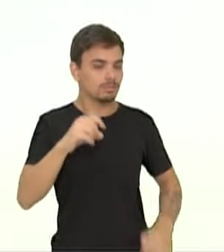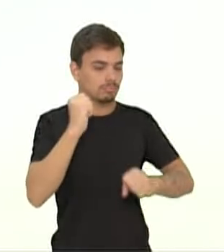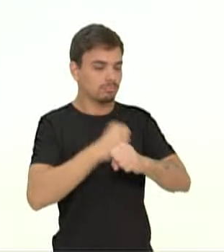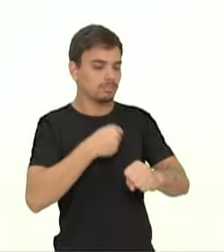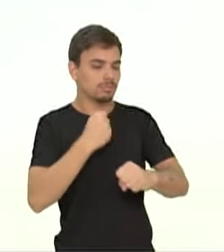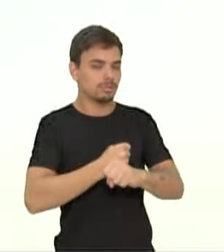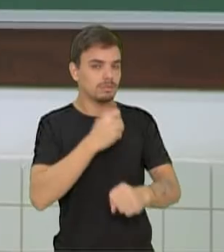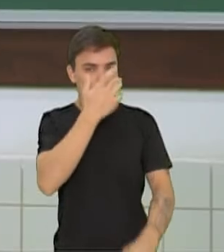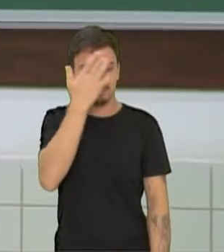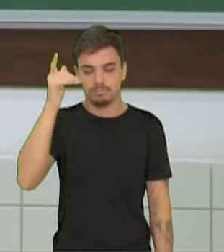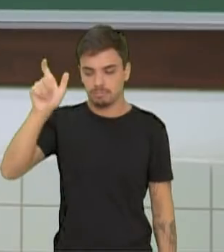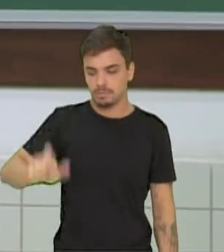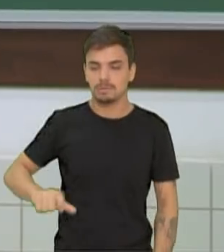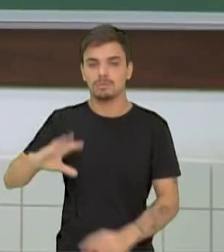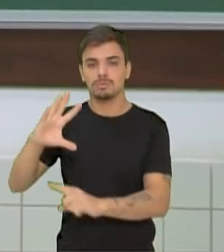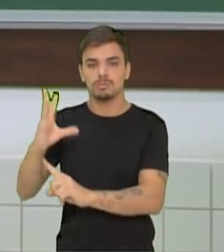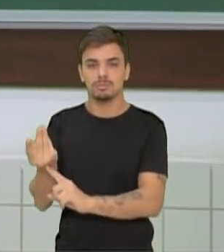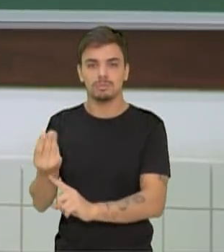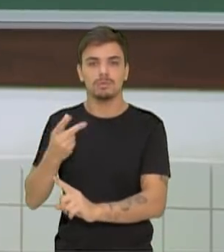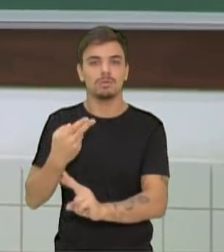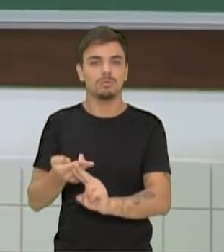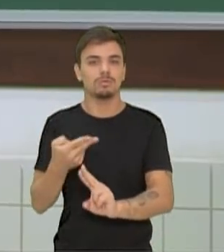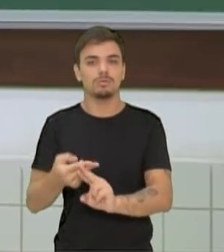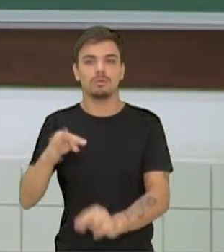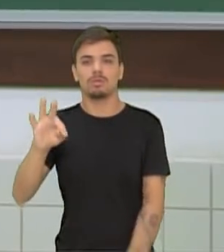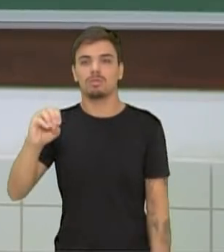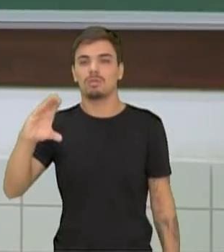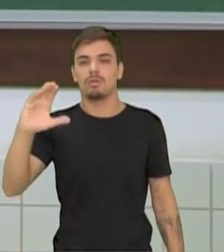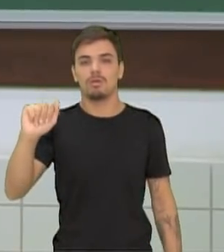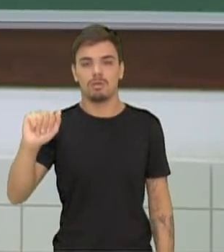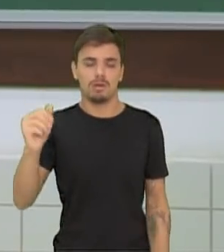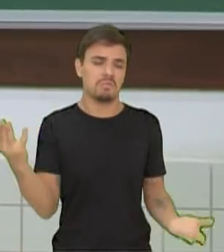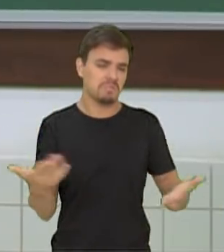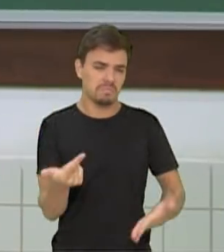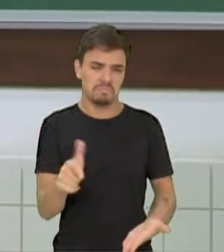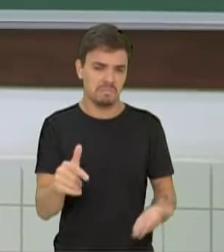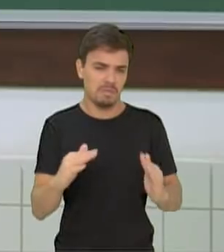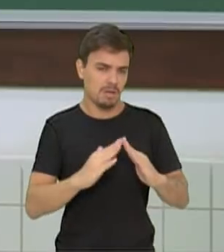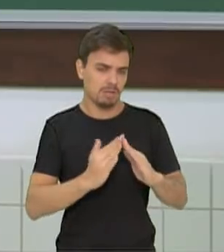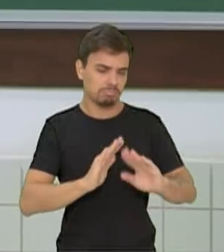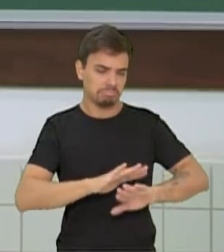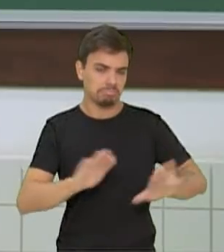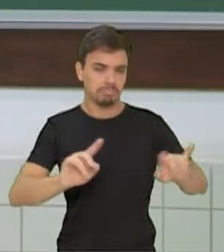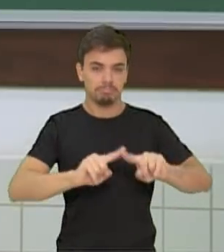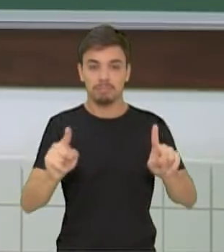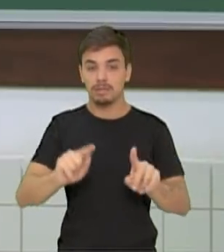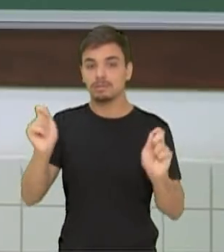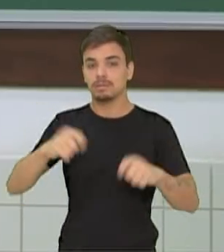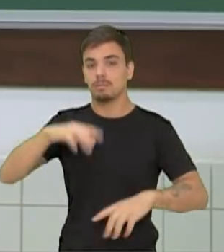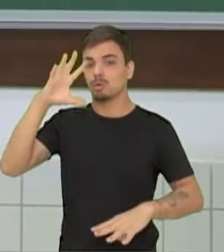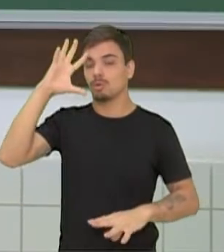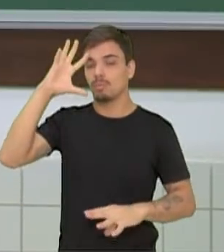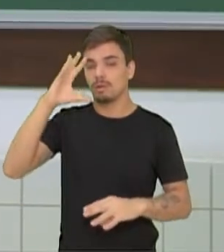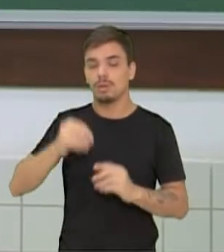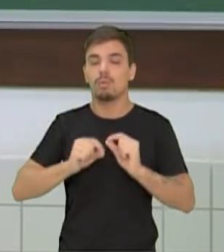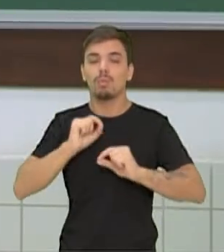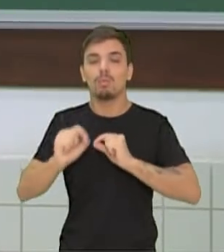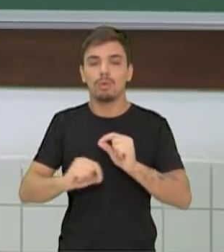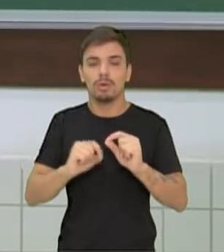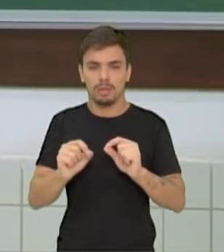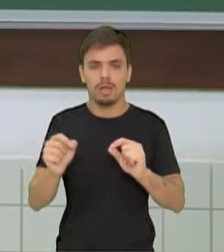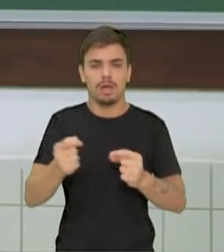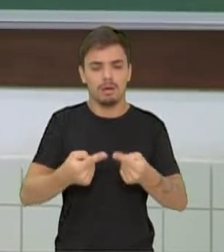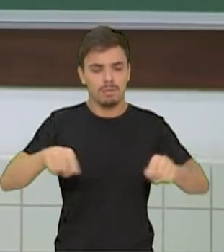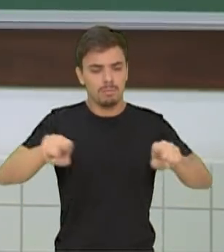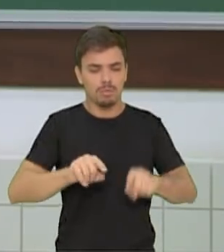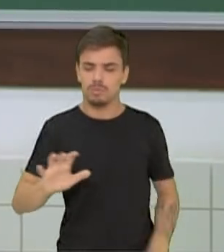usou, toca-discos, que quase ninguém tem em casa mais, ele fez a gente entender que a música está acontecendo,